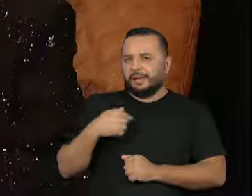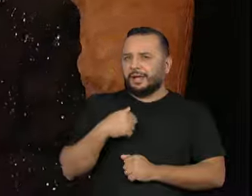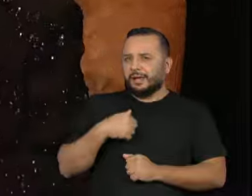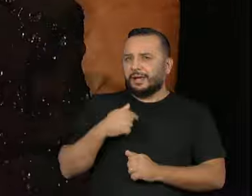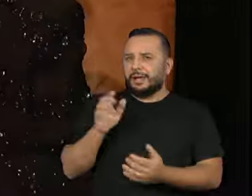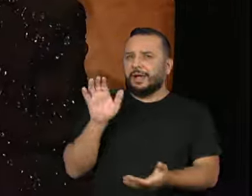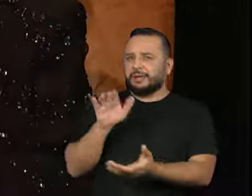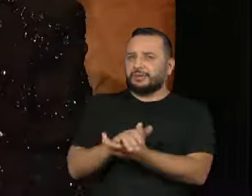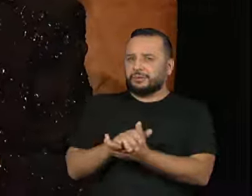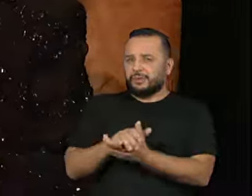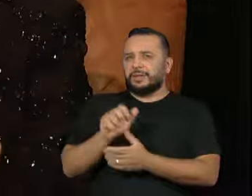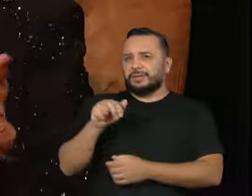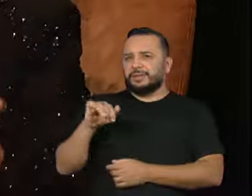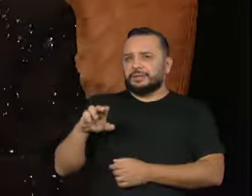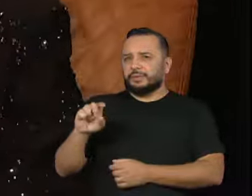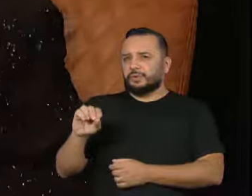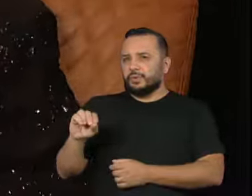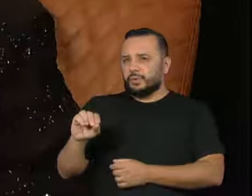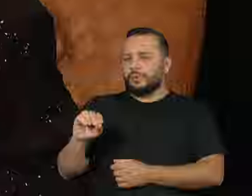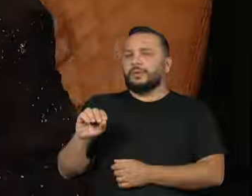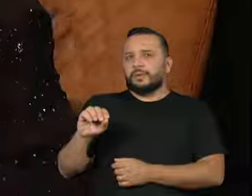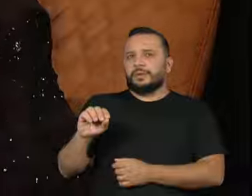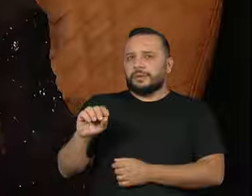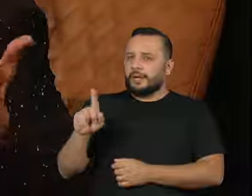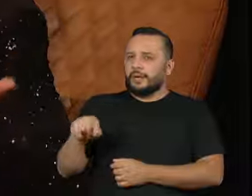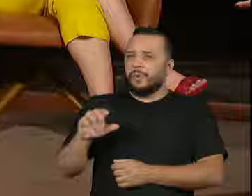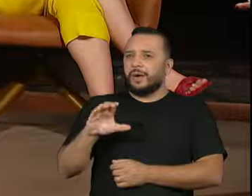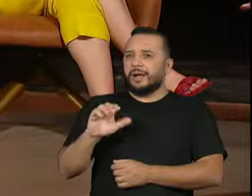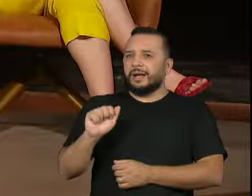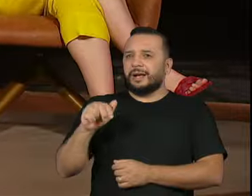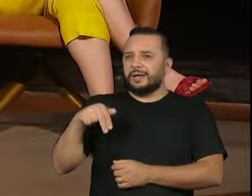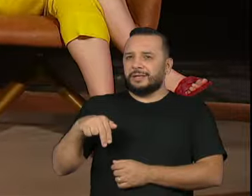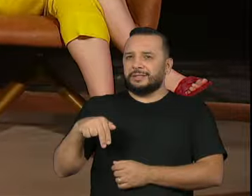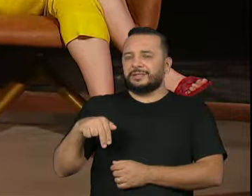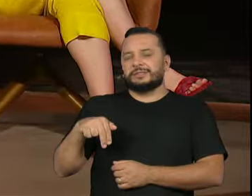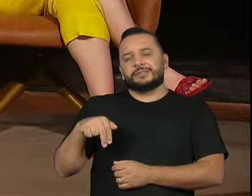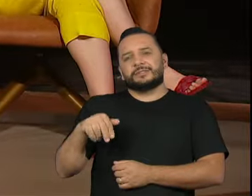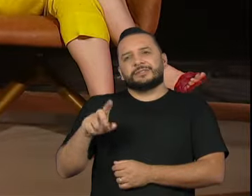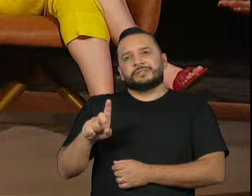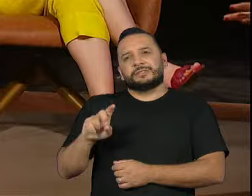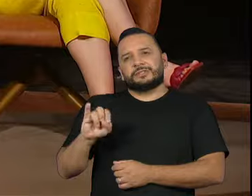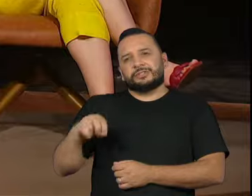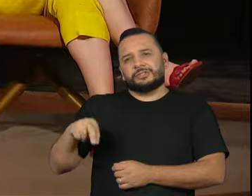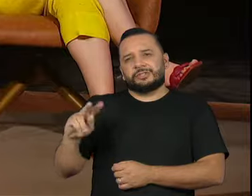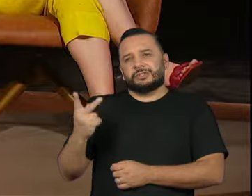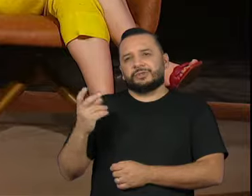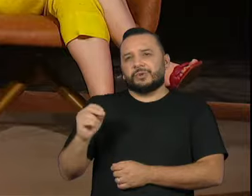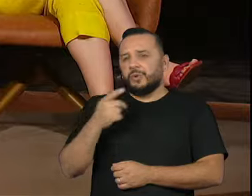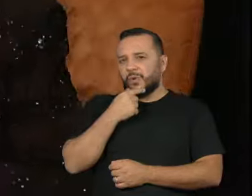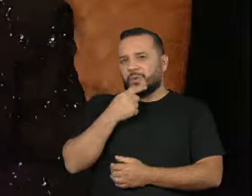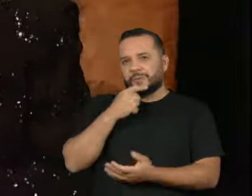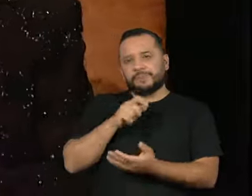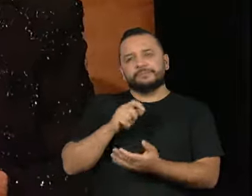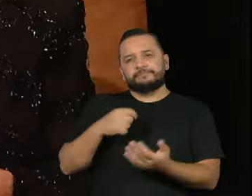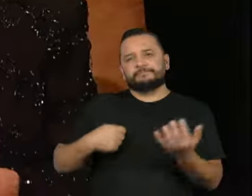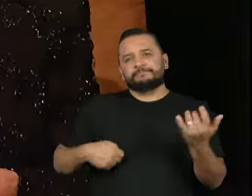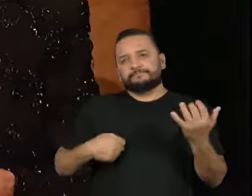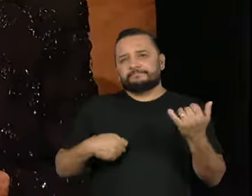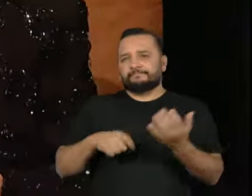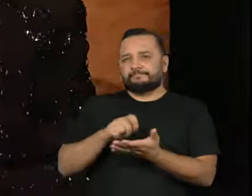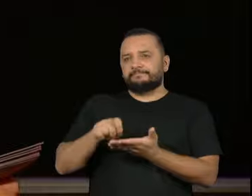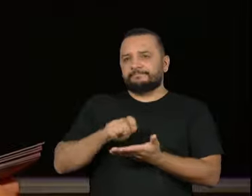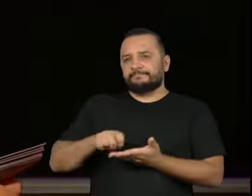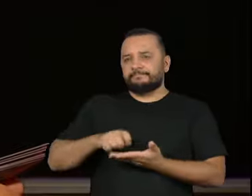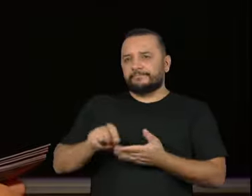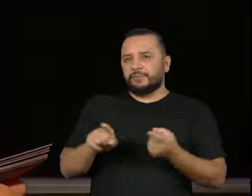depois com a Luiz de Oliveira. Era o Candinho. Era um violonista que era um compositor maravilhoso. Entendeu? Agora, lá